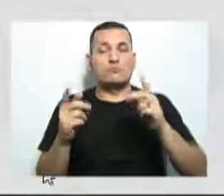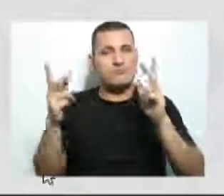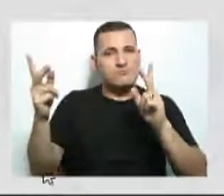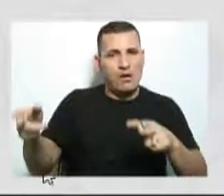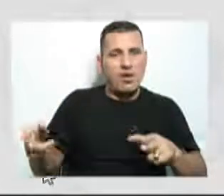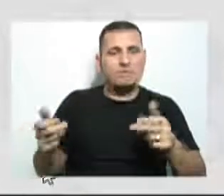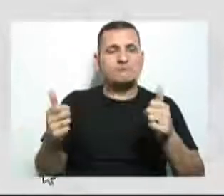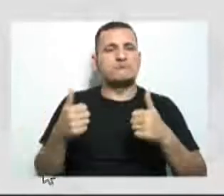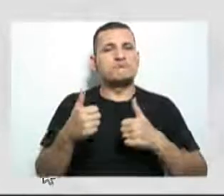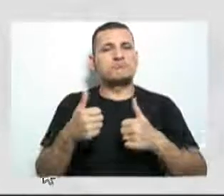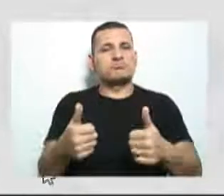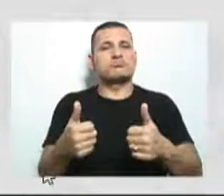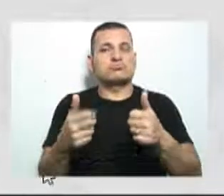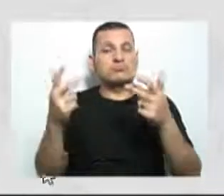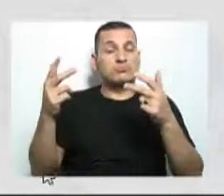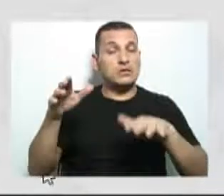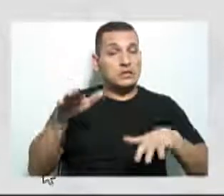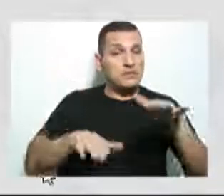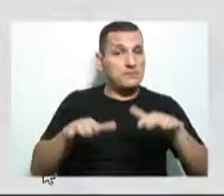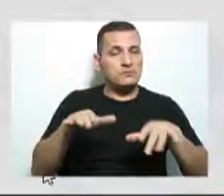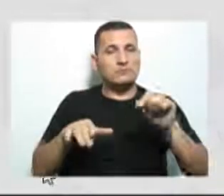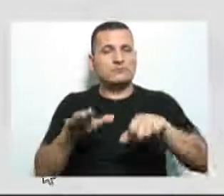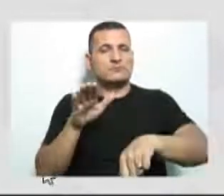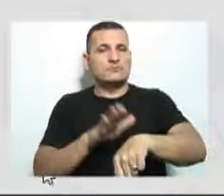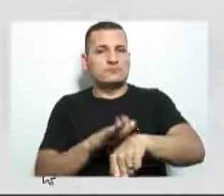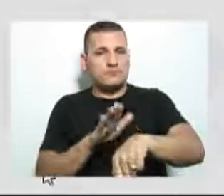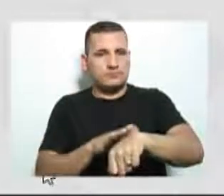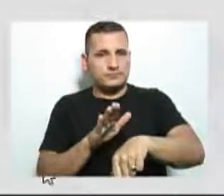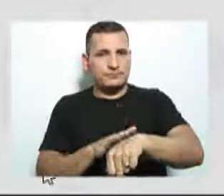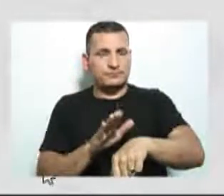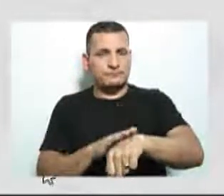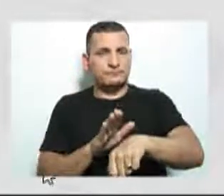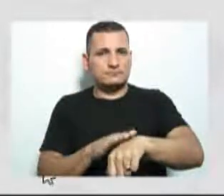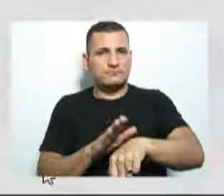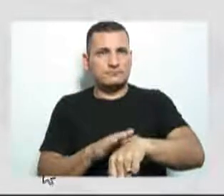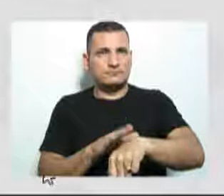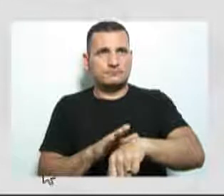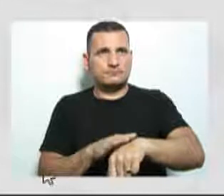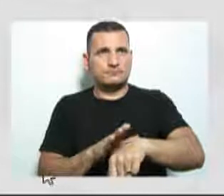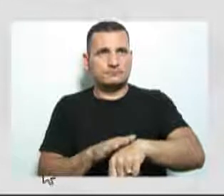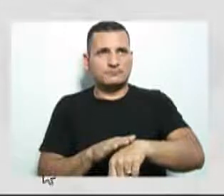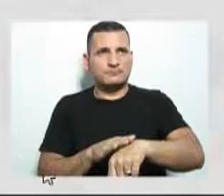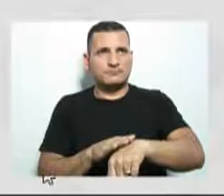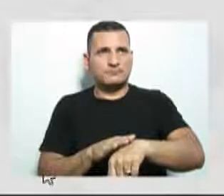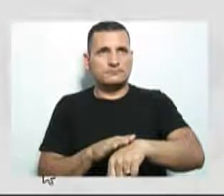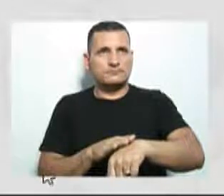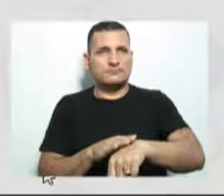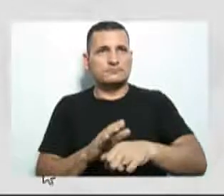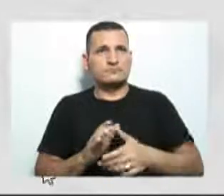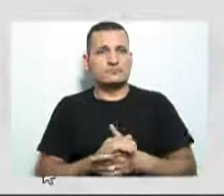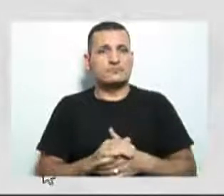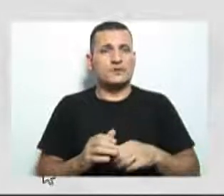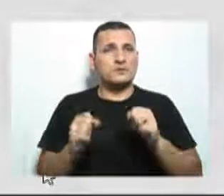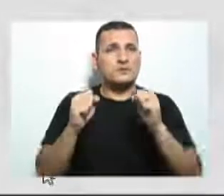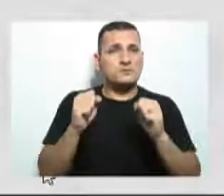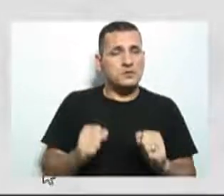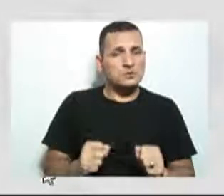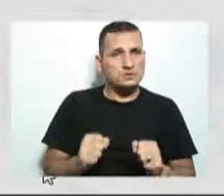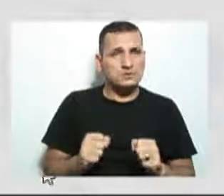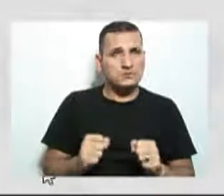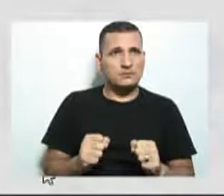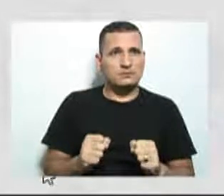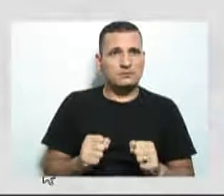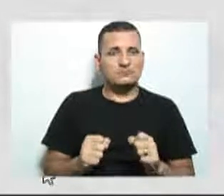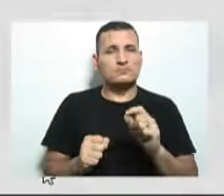parte. Dependendo da variável tempo, que veremos mais adiante, tá certo? Pode ser uma forma